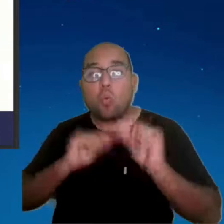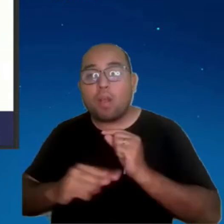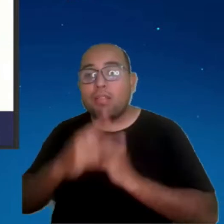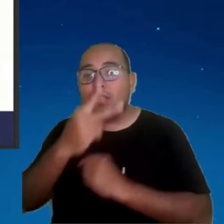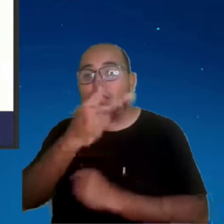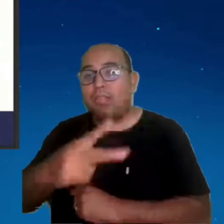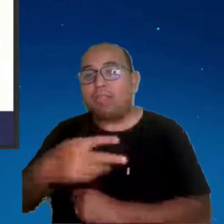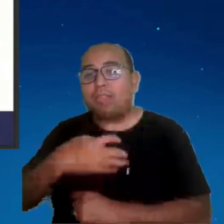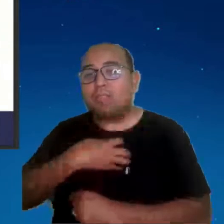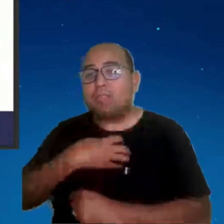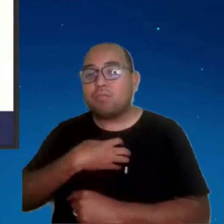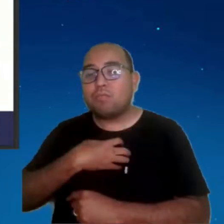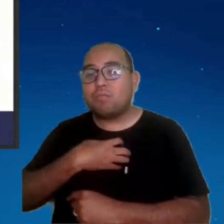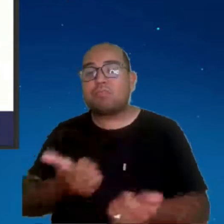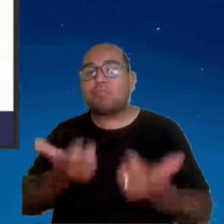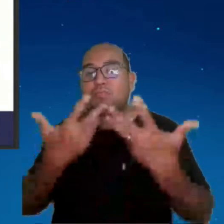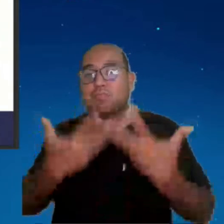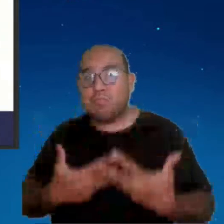gente, né?